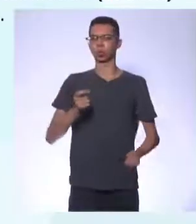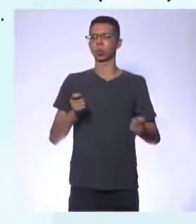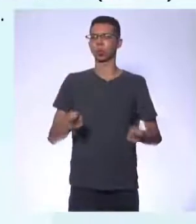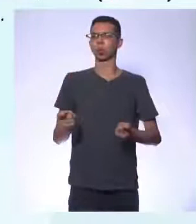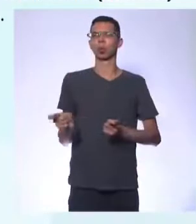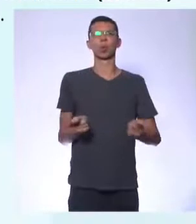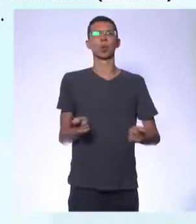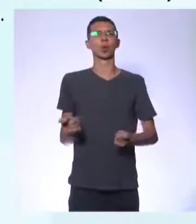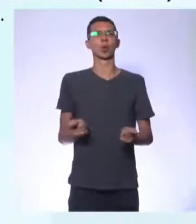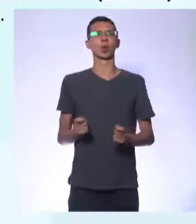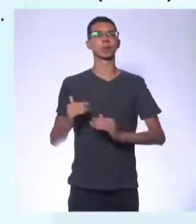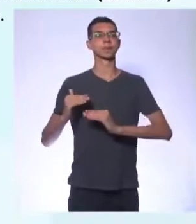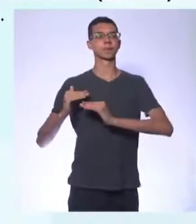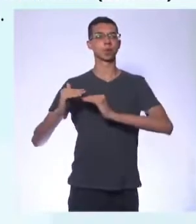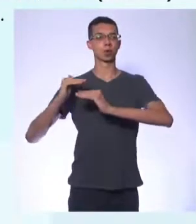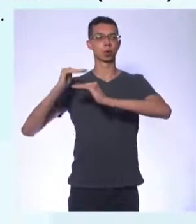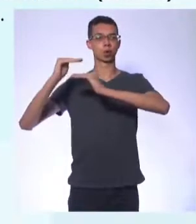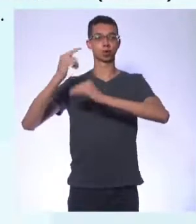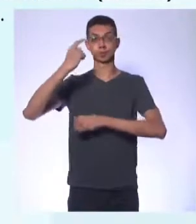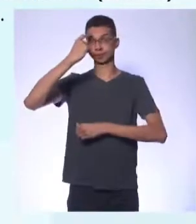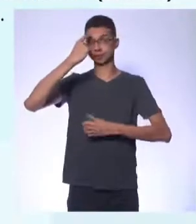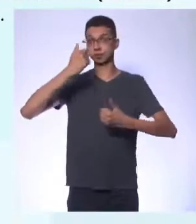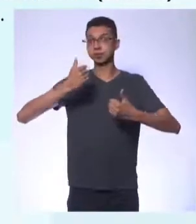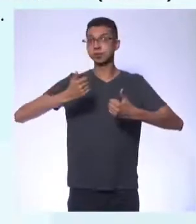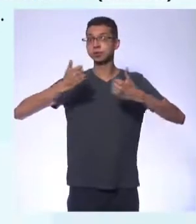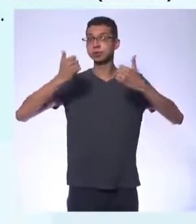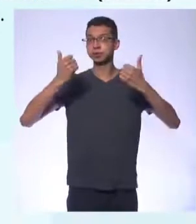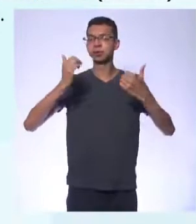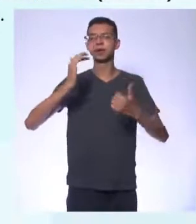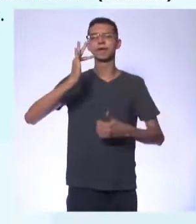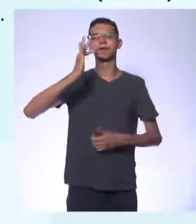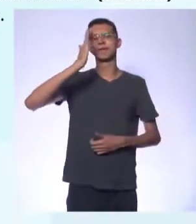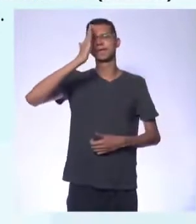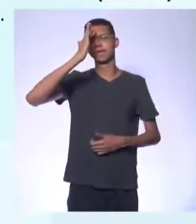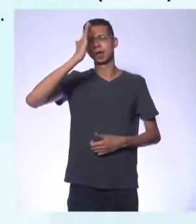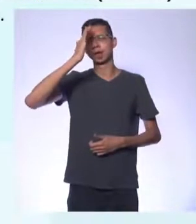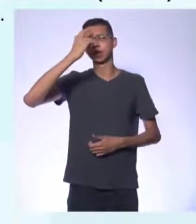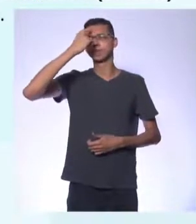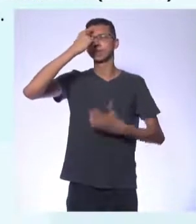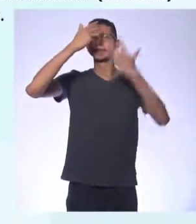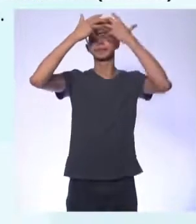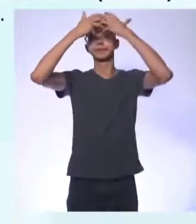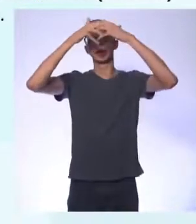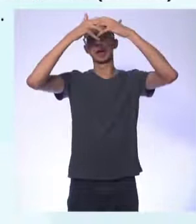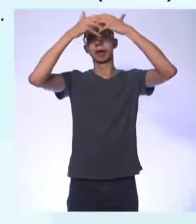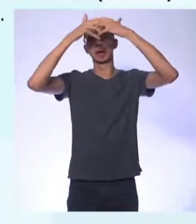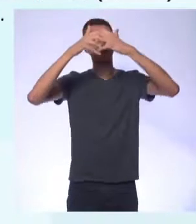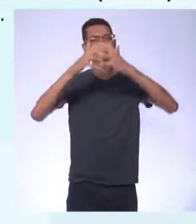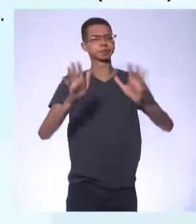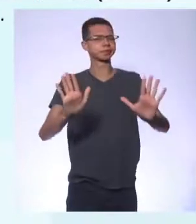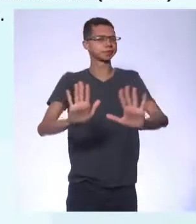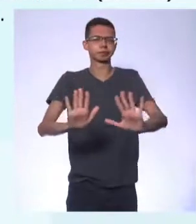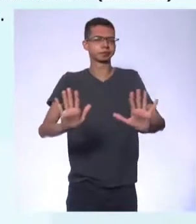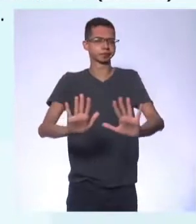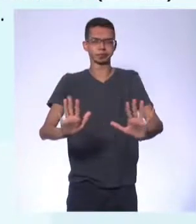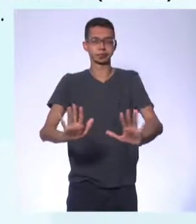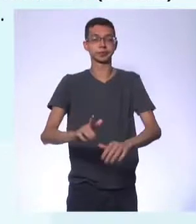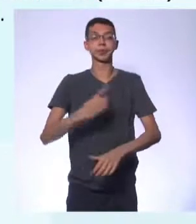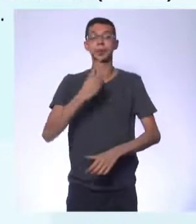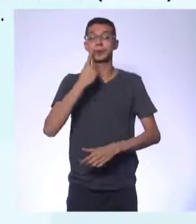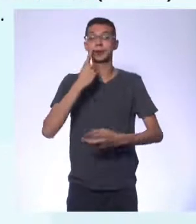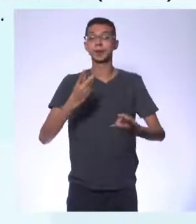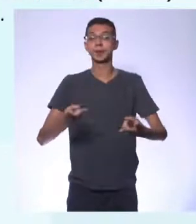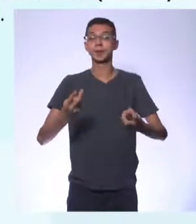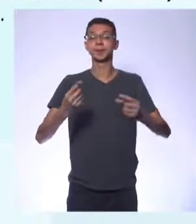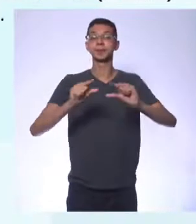para vocês, essa corrente filosófica que eu não vou me aprofundar muito, mas vejam aí a frase do principal